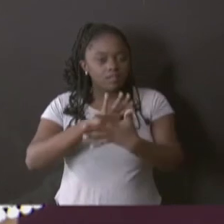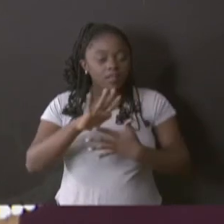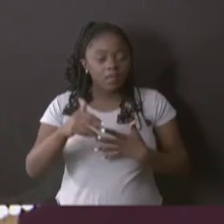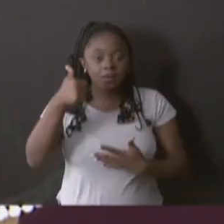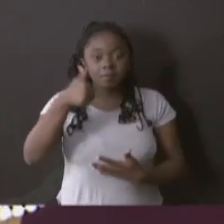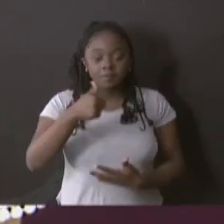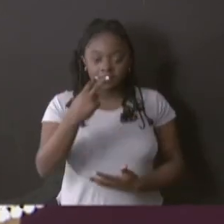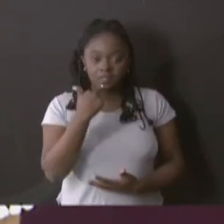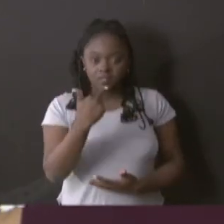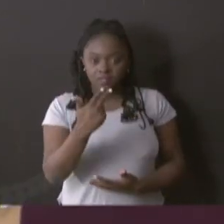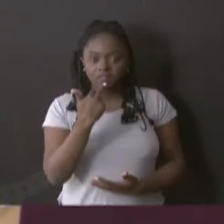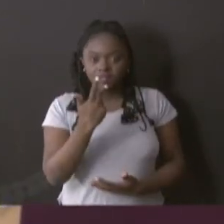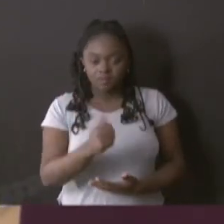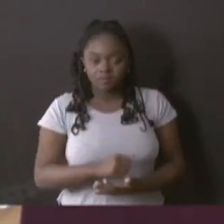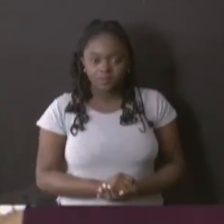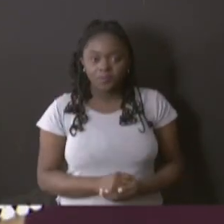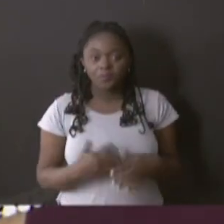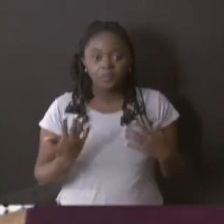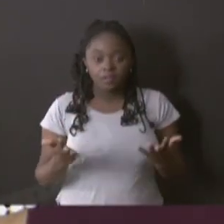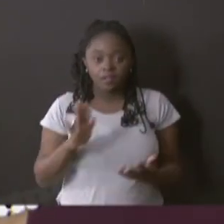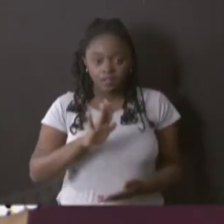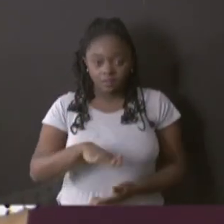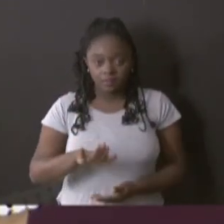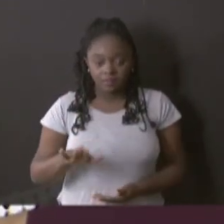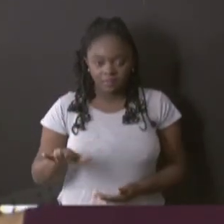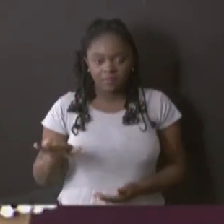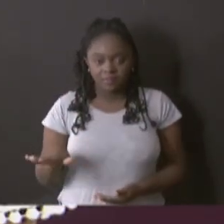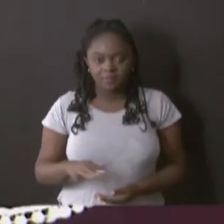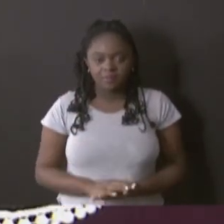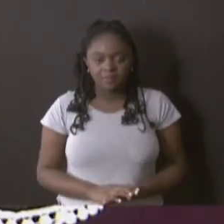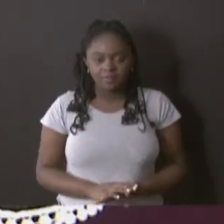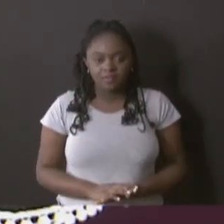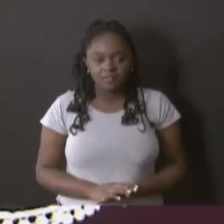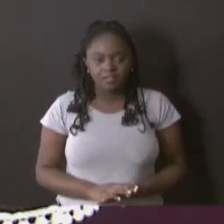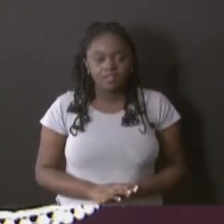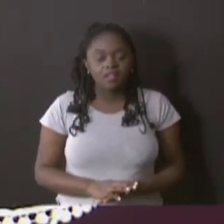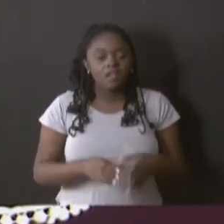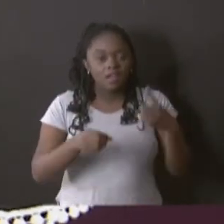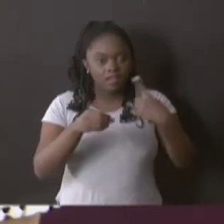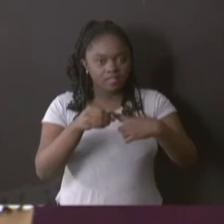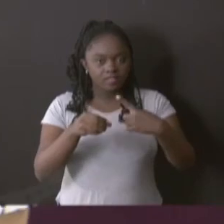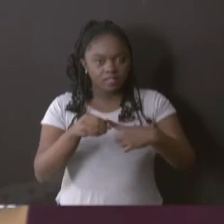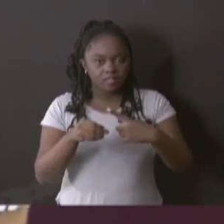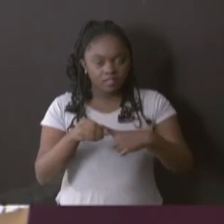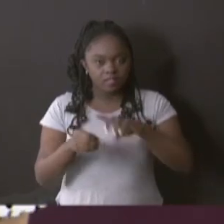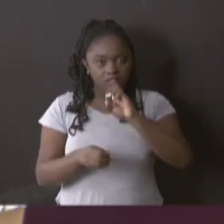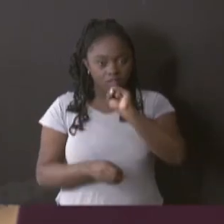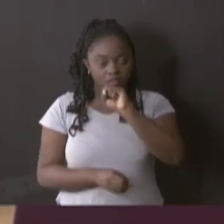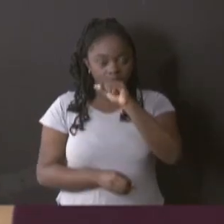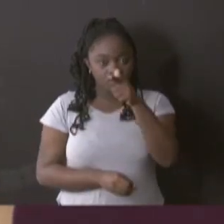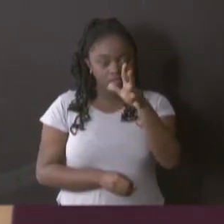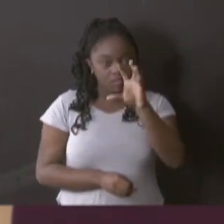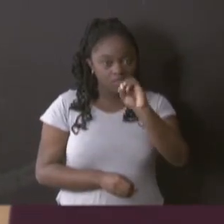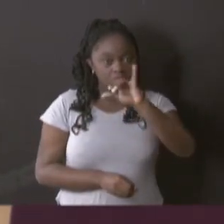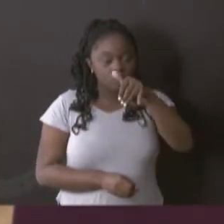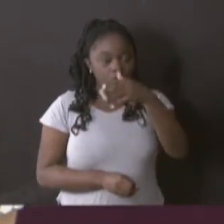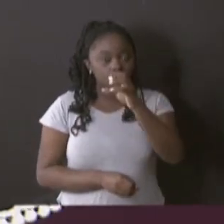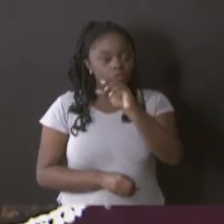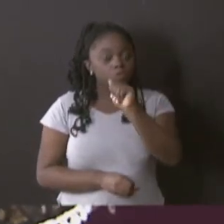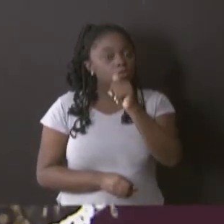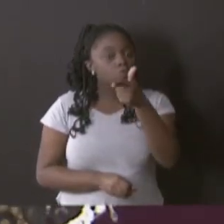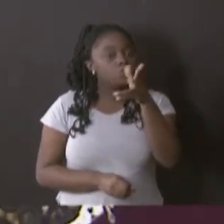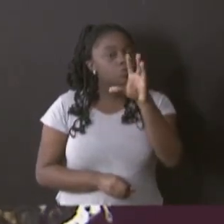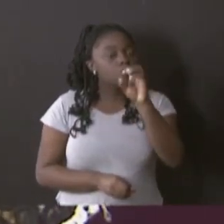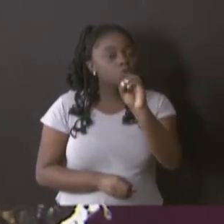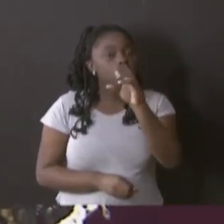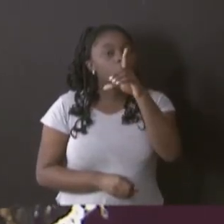identifica. Então tem uma criança que ela está num abrigo em São João del Rei e ela é surda. Então quando levou uma outra